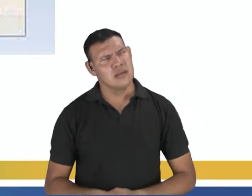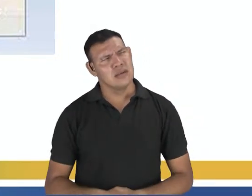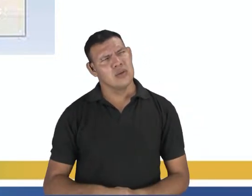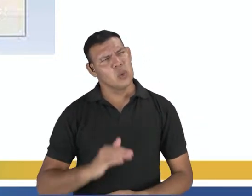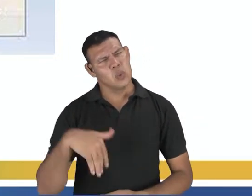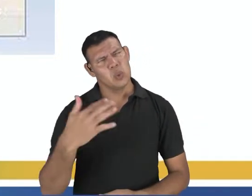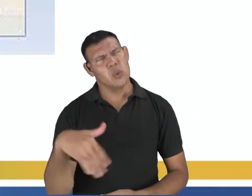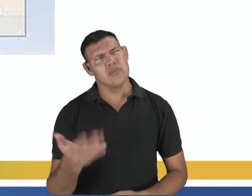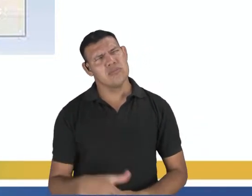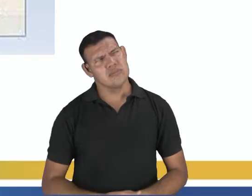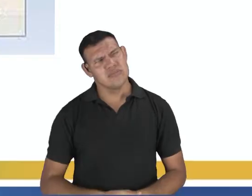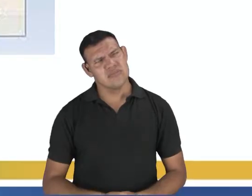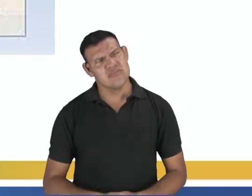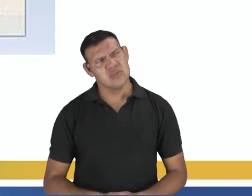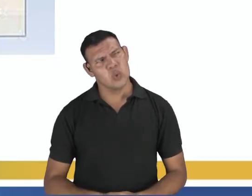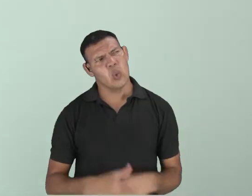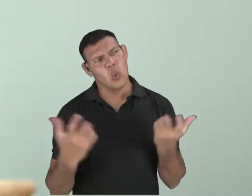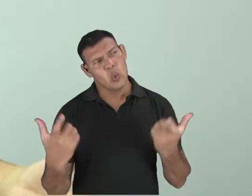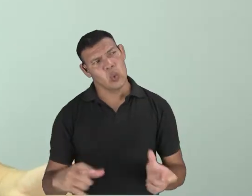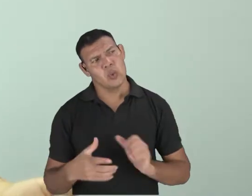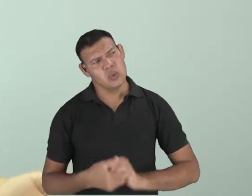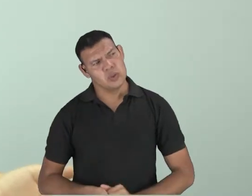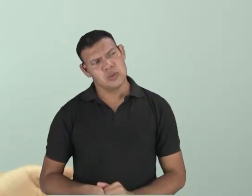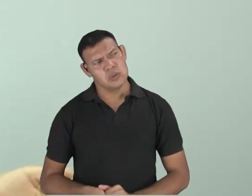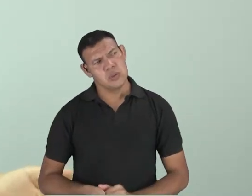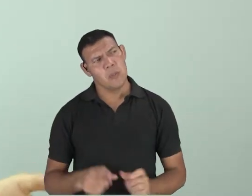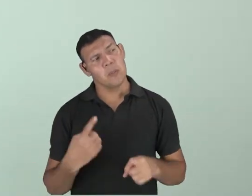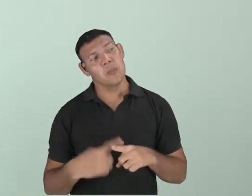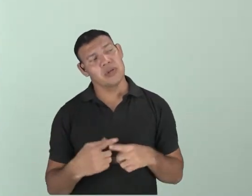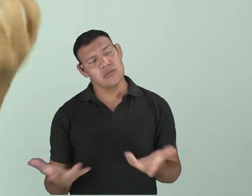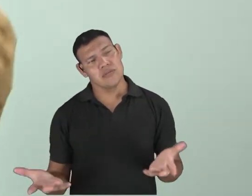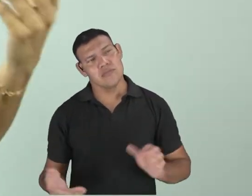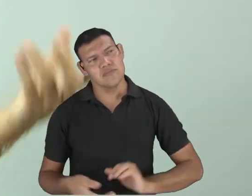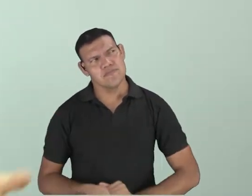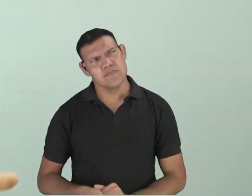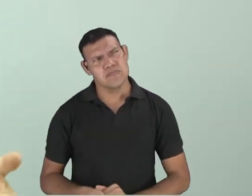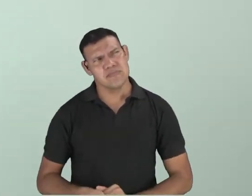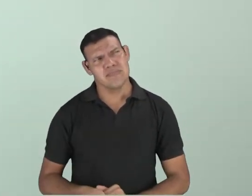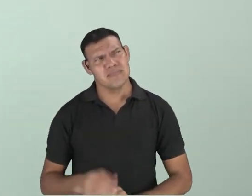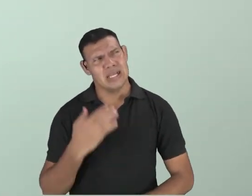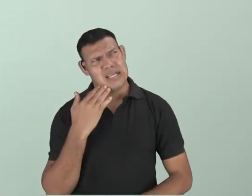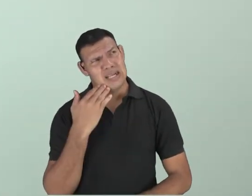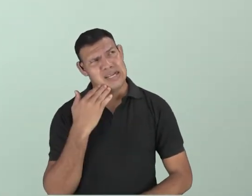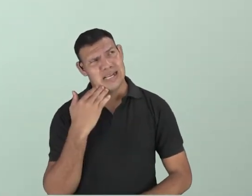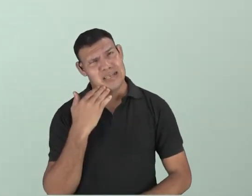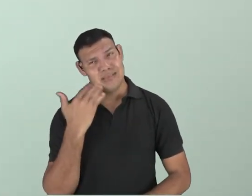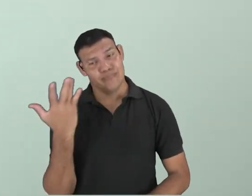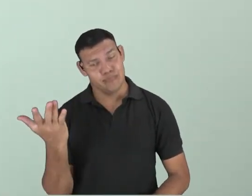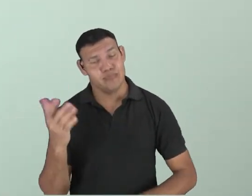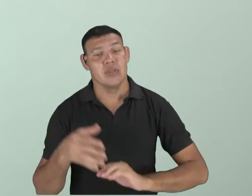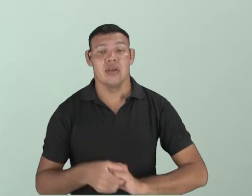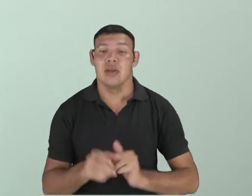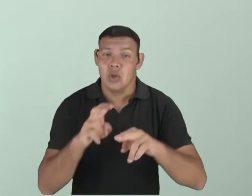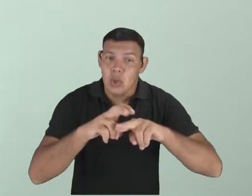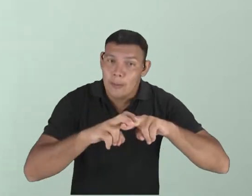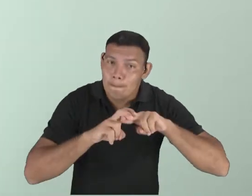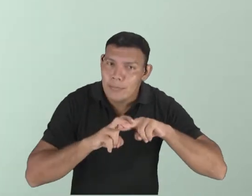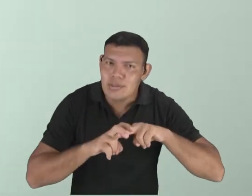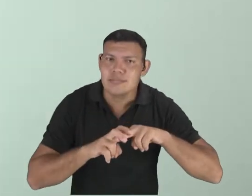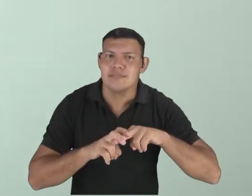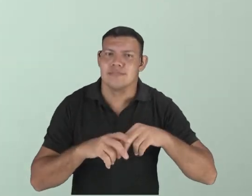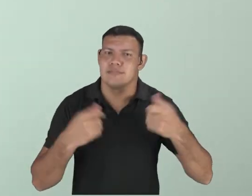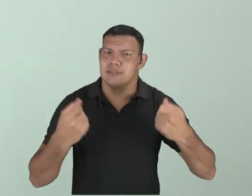quando? Onde? Como? Por quê? Ele vai ficar sem entender. Então, por isso que tem que haver